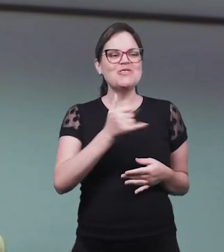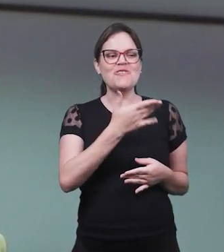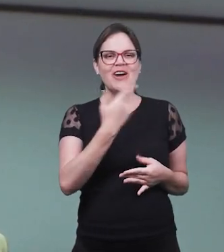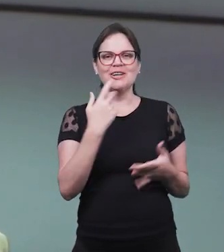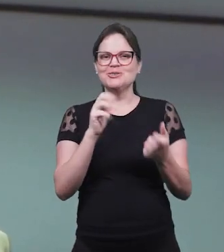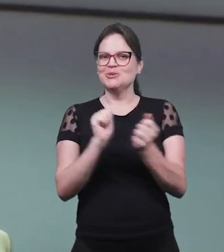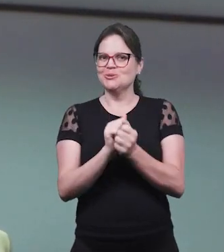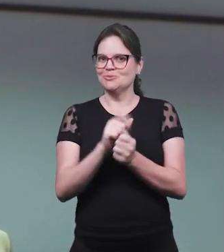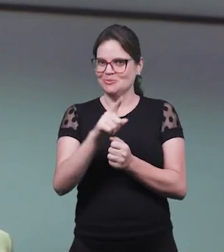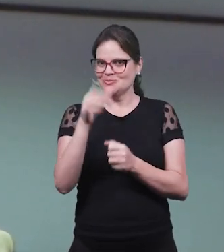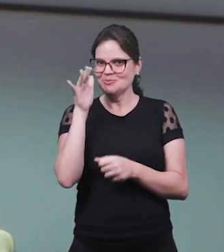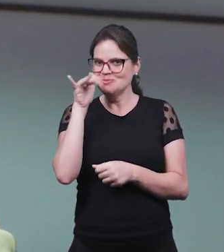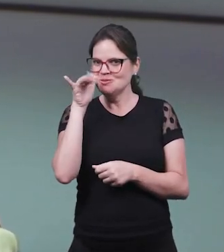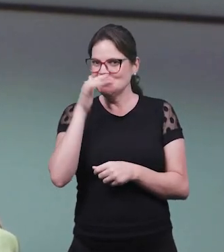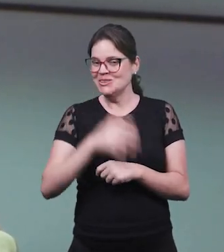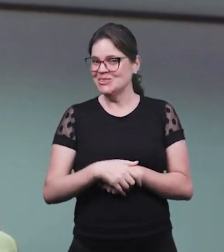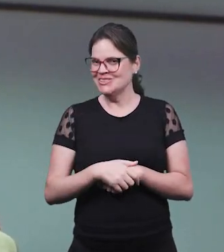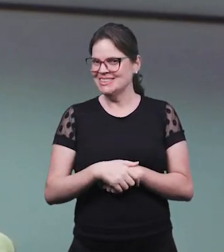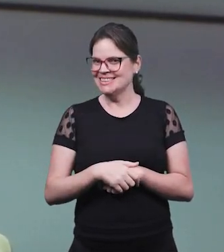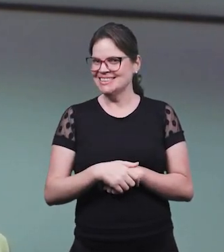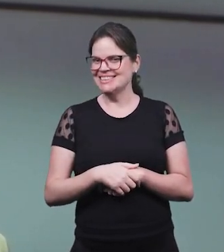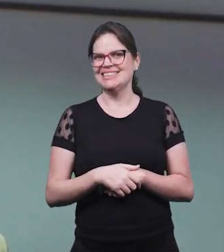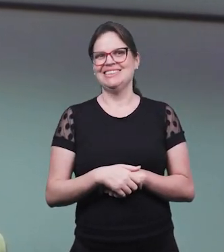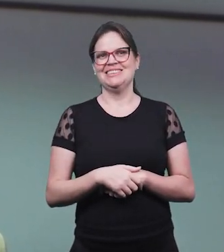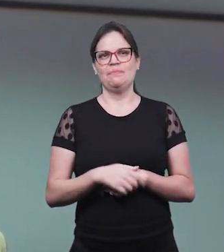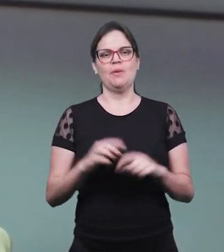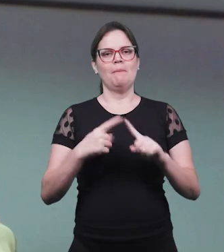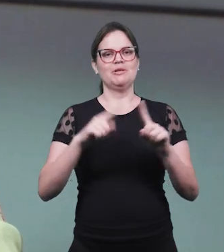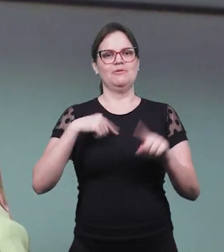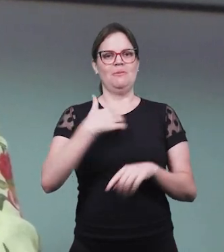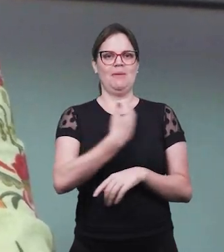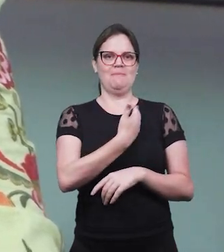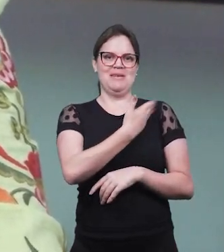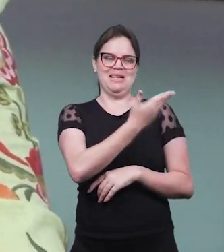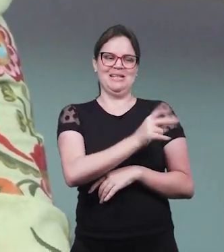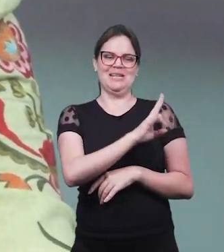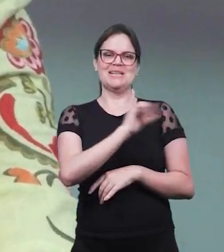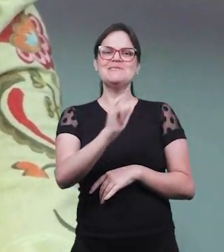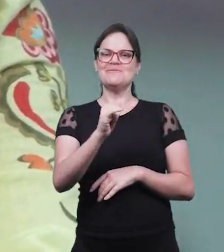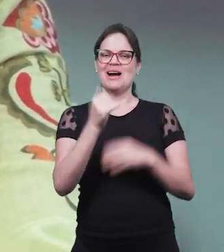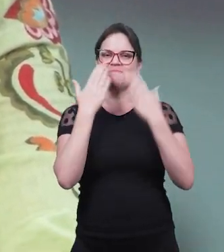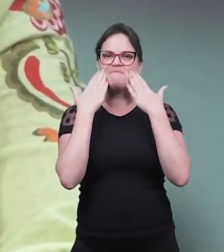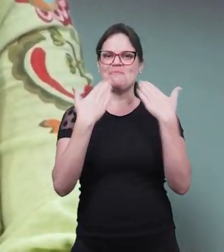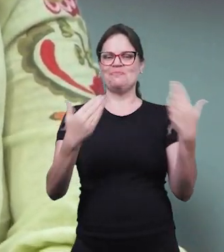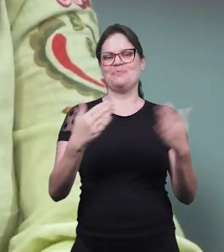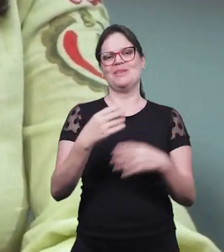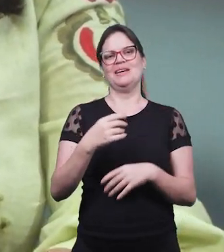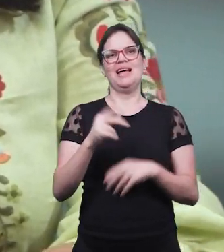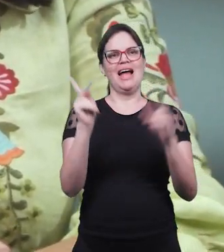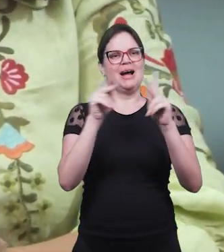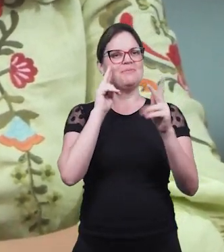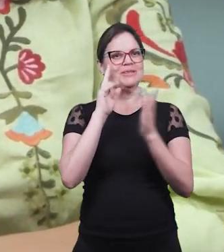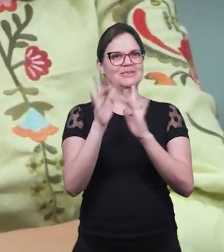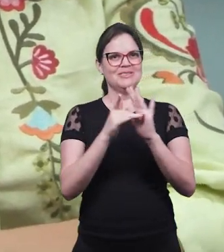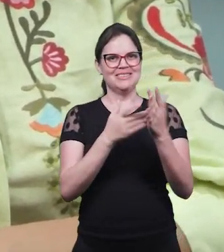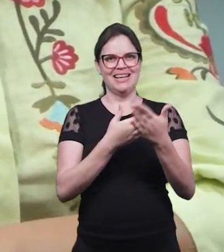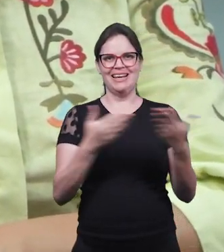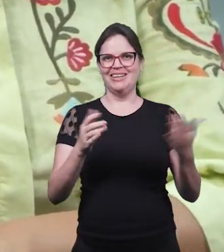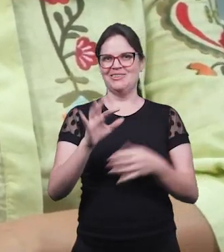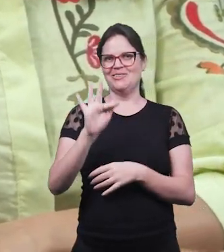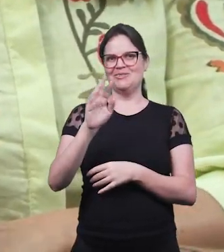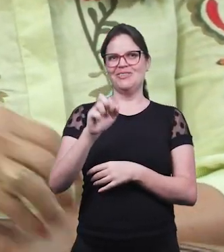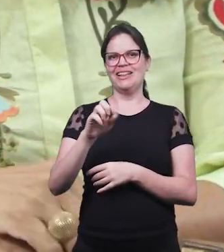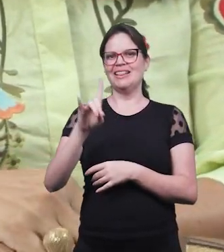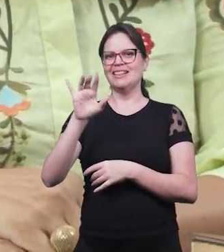conosco? Você ficou curioso? Mas eu vou deixar para minha amiga apresentar, a professora Fernanda Becalha. Paz do Senhor. Paz do Senhor, Kézia, é